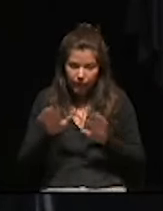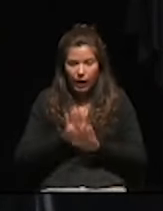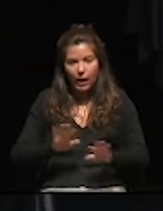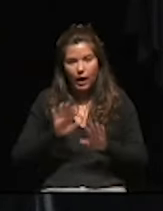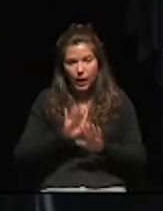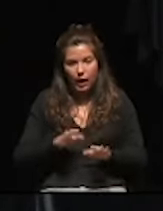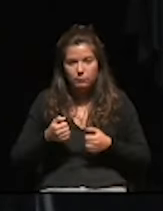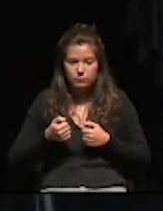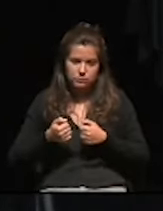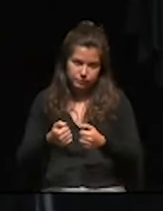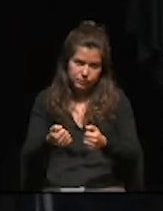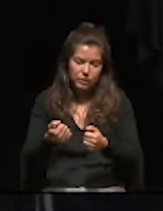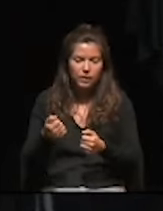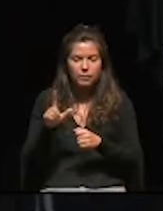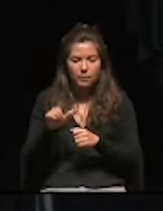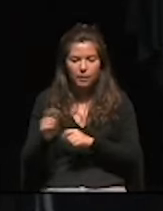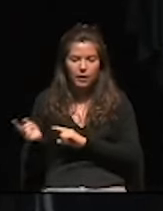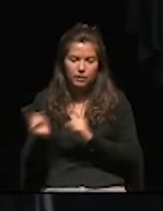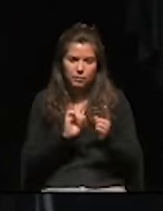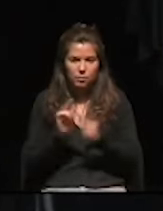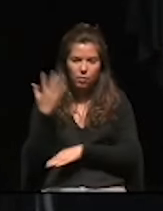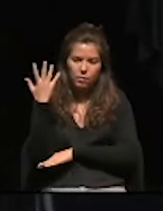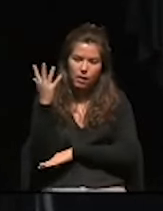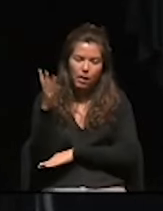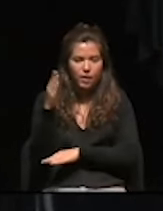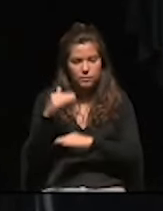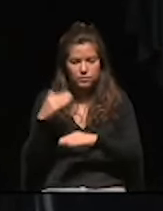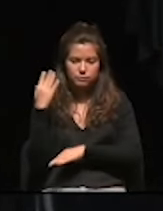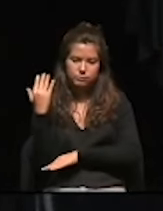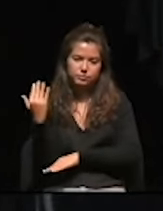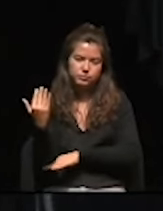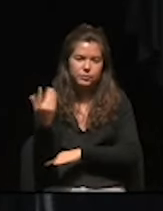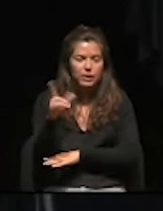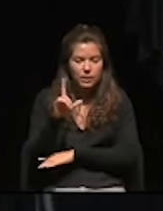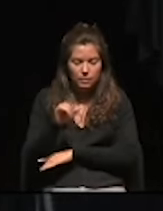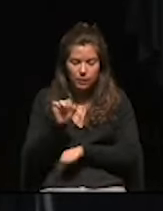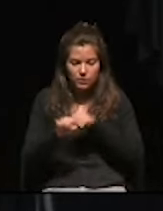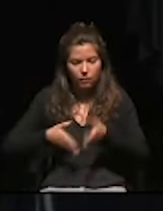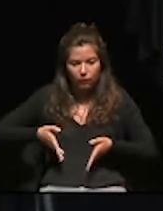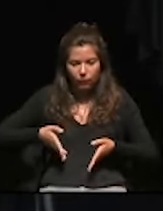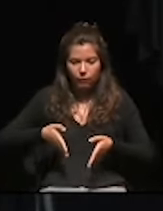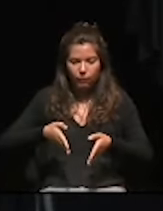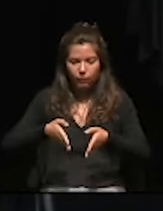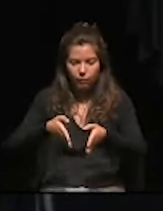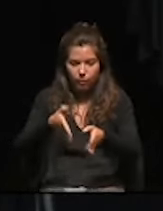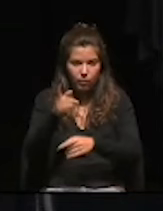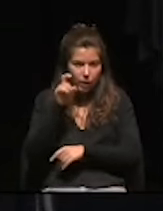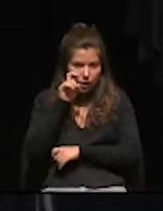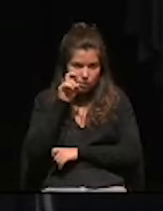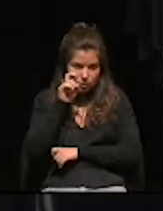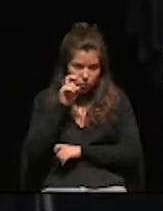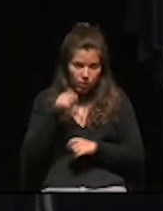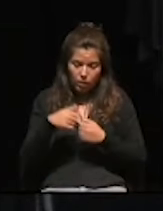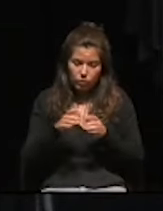canal segregado para transporte público, mais arborização e uma ciclovia ininterrupta, direta, segregada e segura em toda a